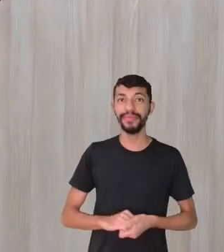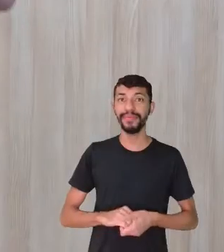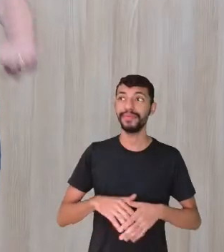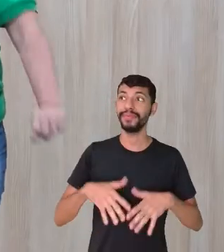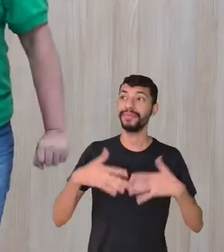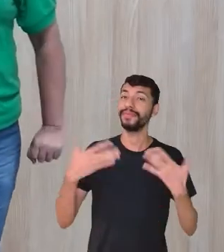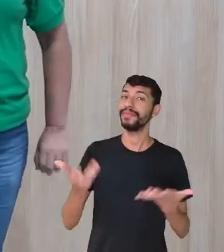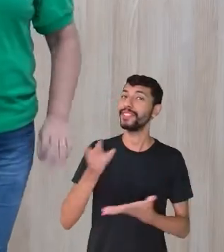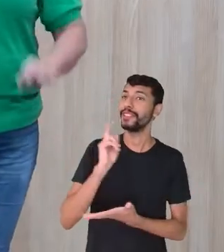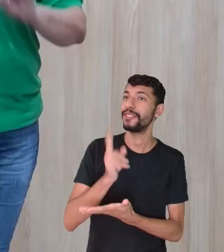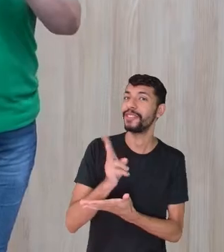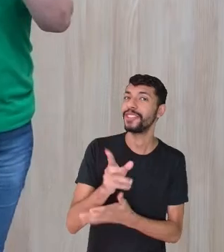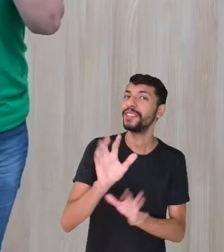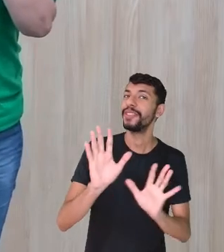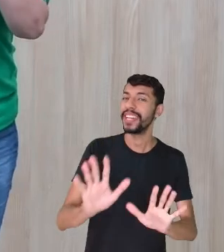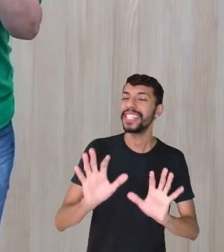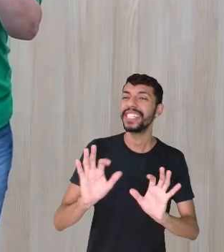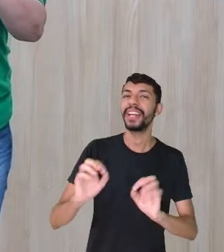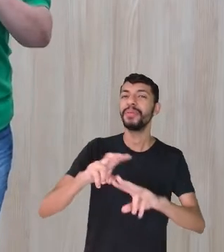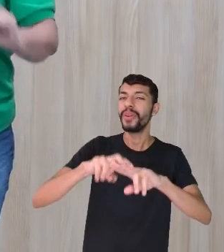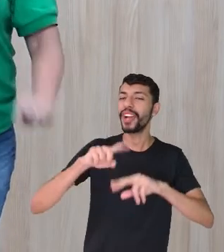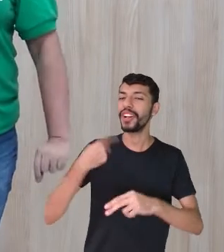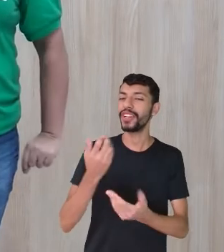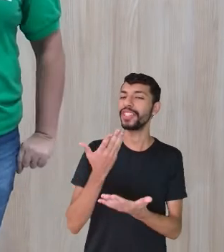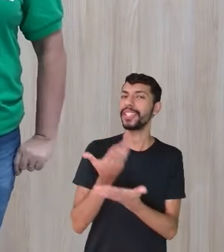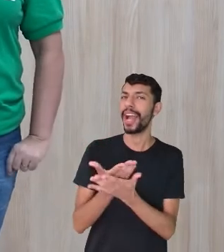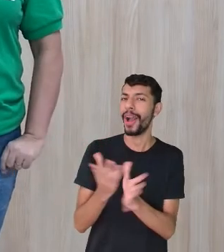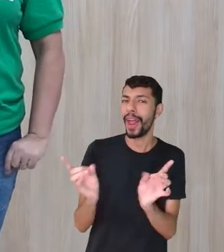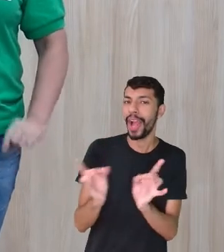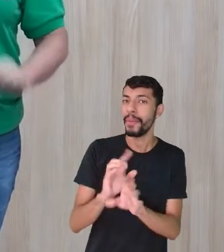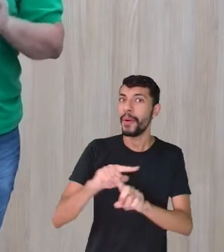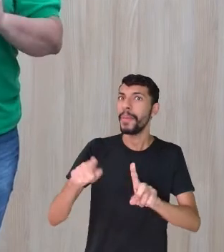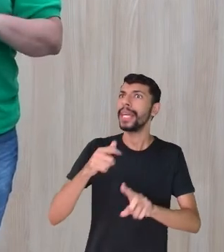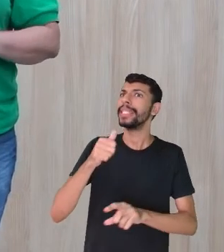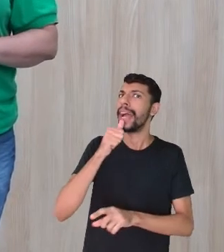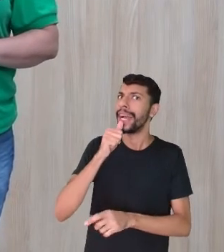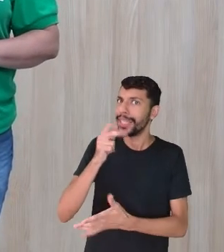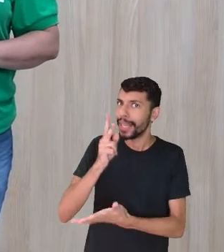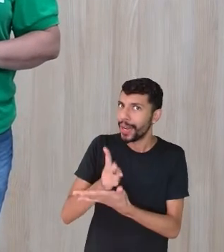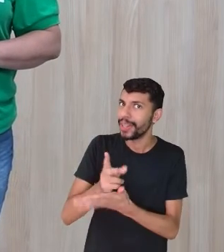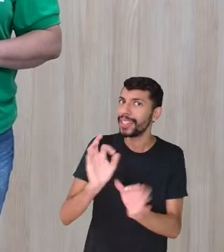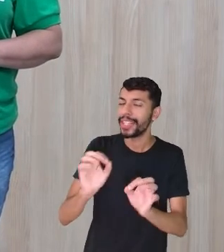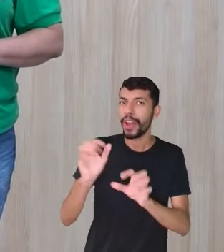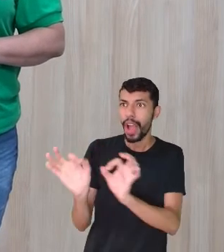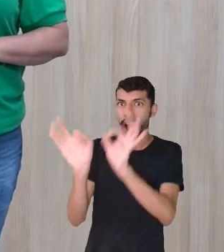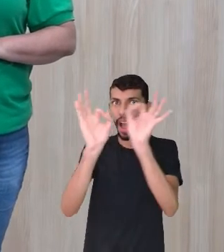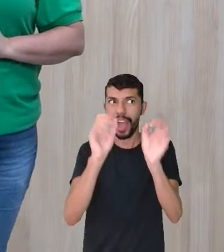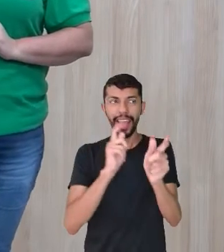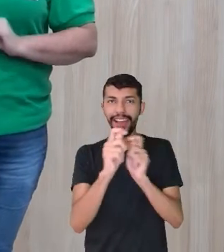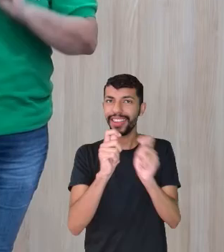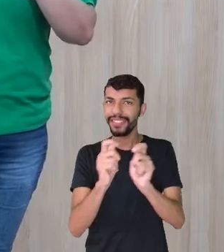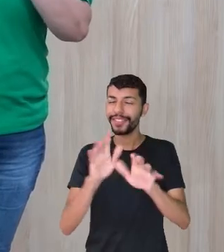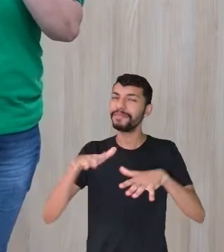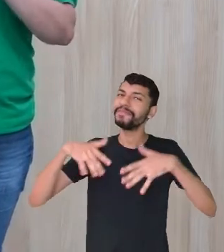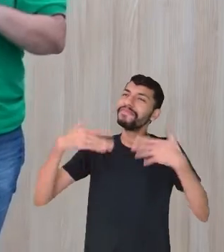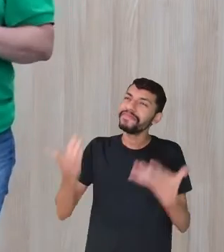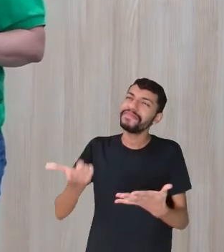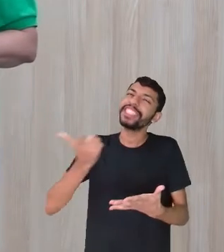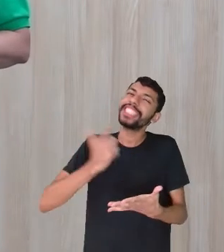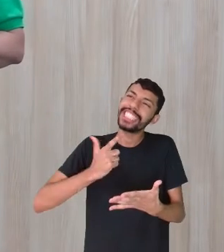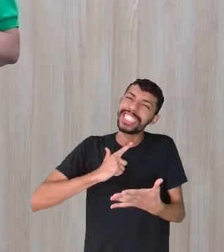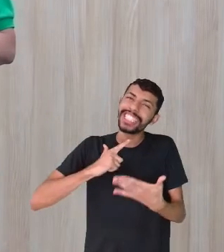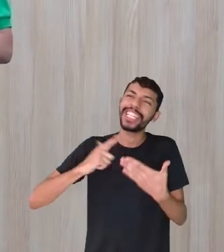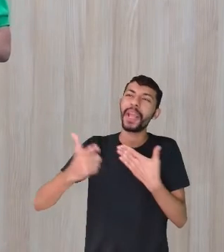Então, não sai daí porque a nossa aula está terminando, mas ainda não terminou. Vocês viram essa entrevista? Então, ele tem esse